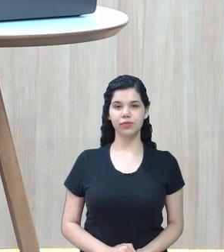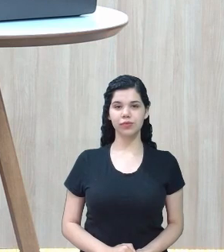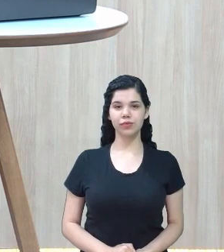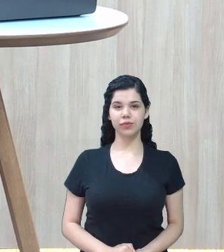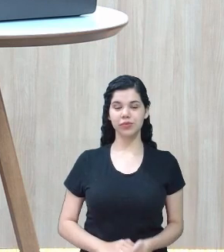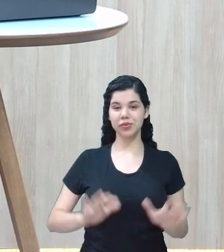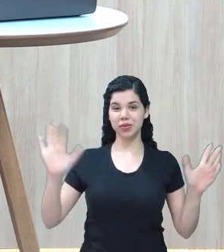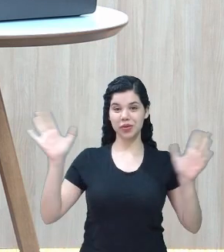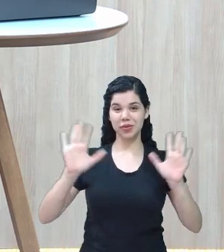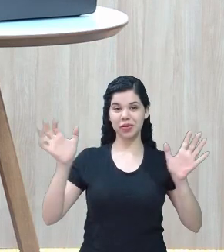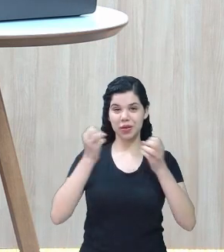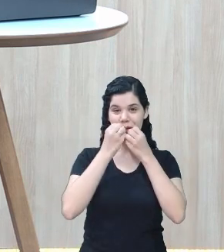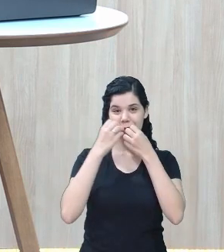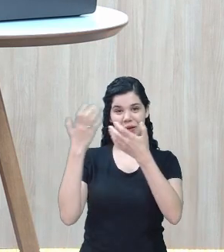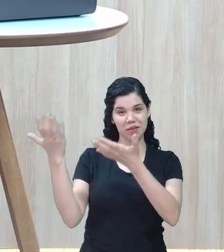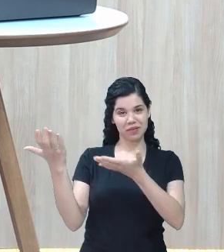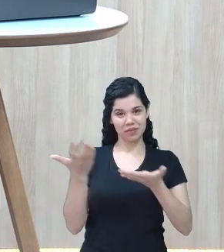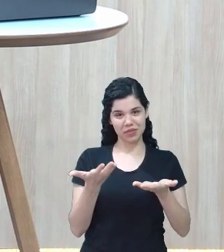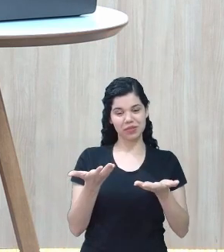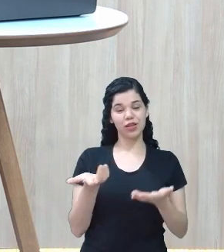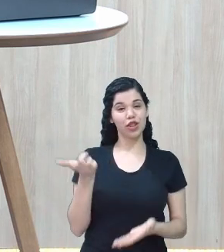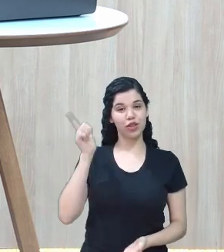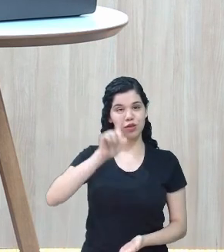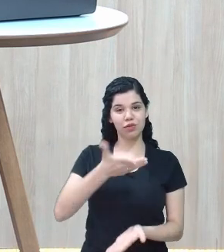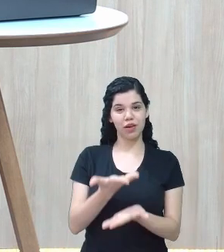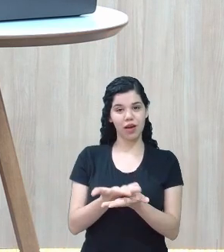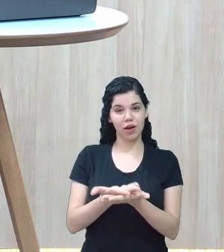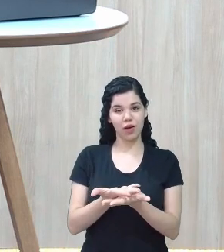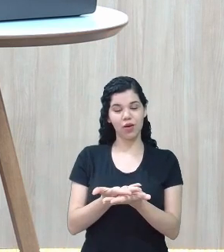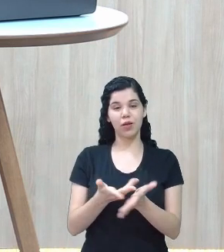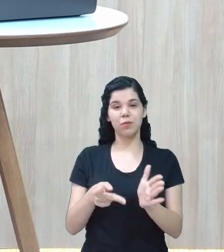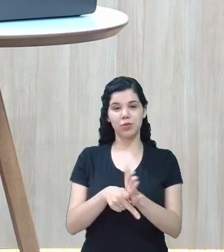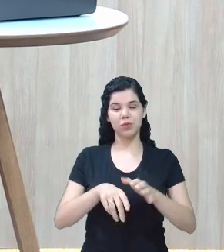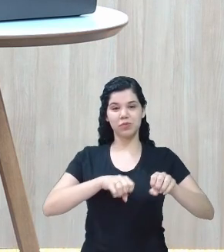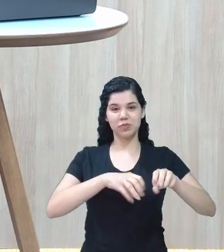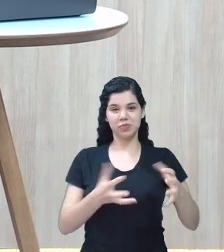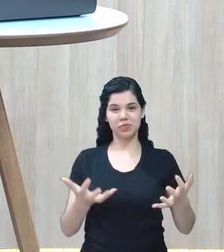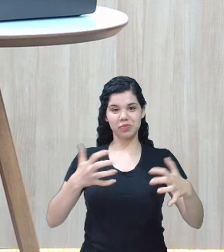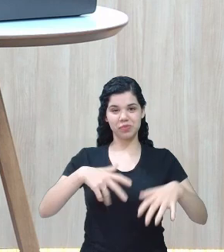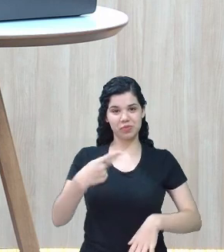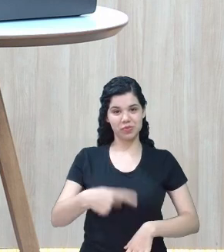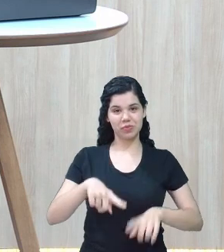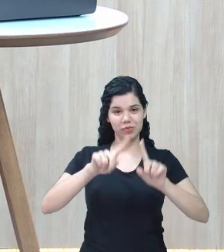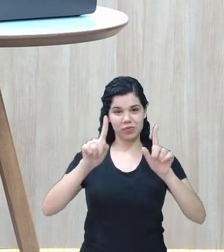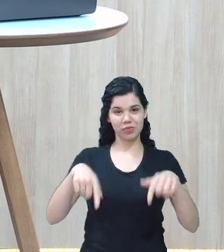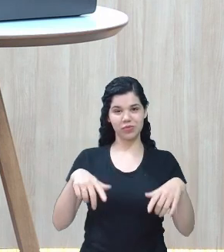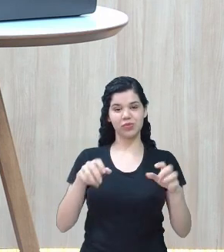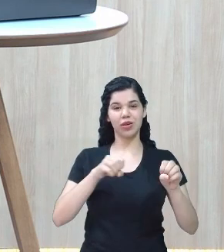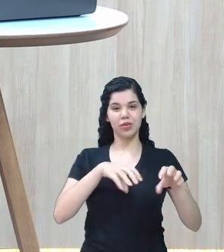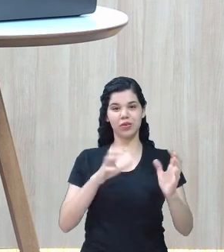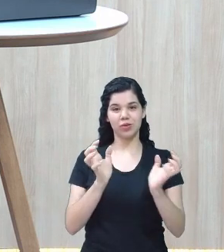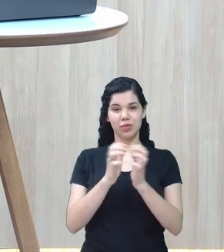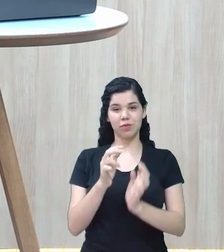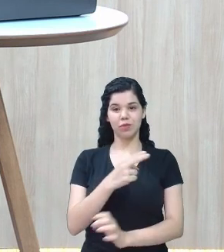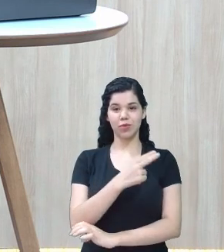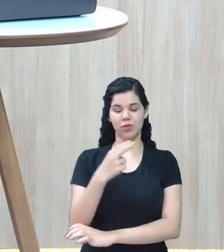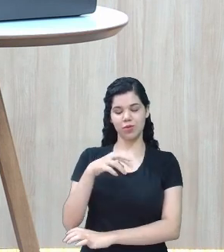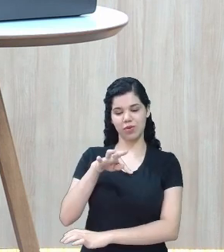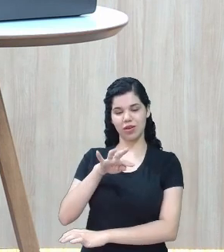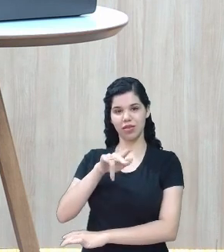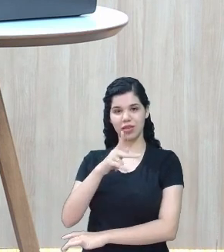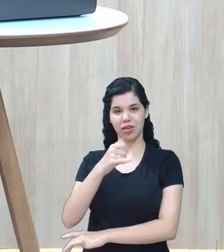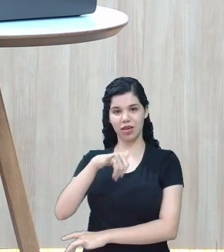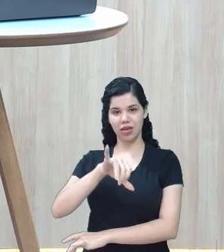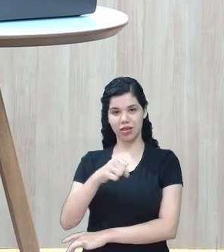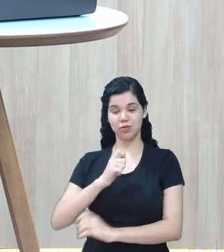Olá, sejam bem-vindos a mais um encontro da Educação Inclusiva, aqui do Educa Recife. Meu nome é Thaís Luz e esse é o